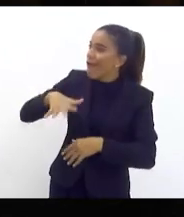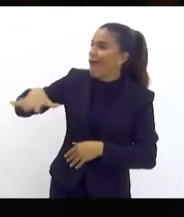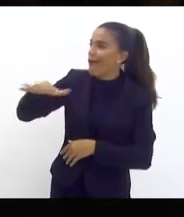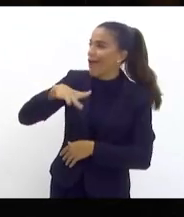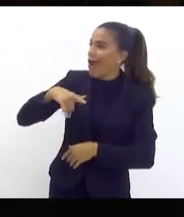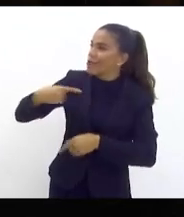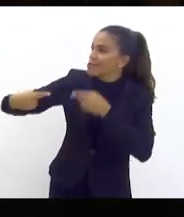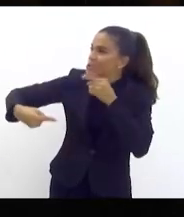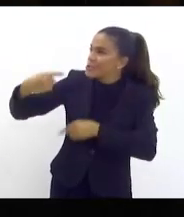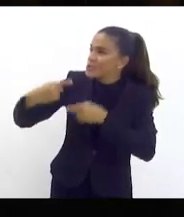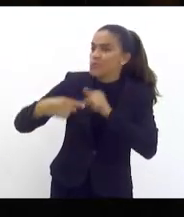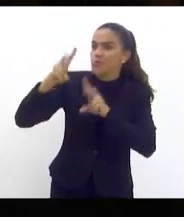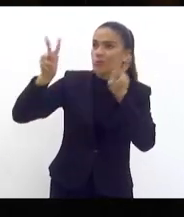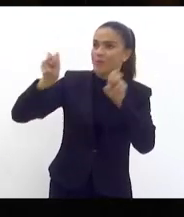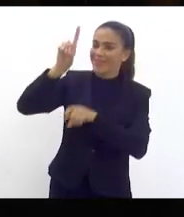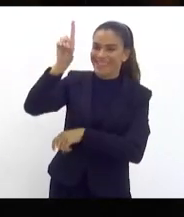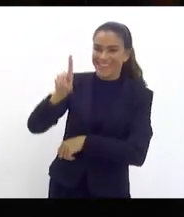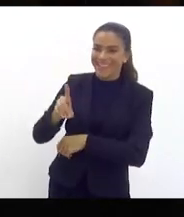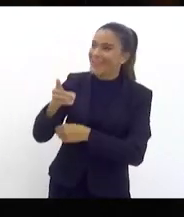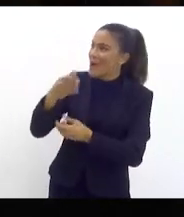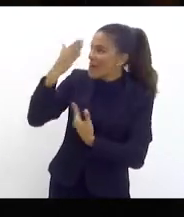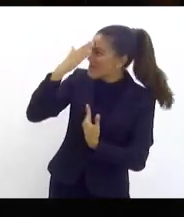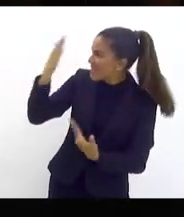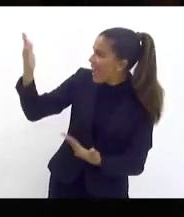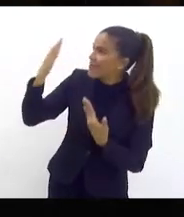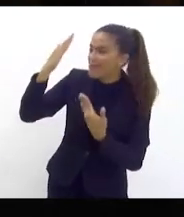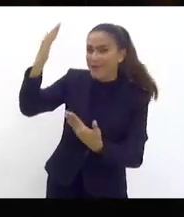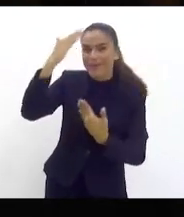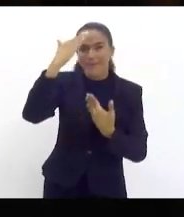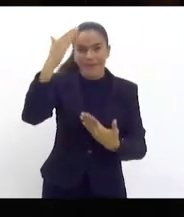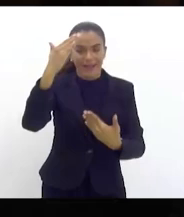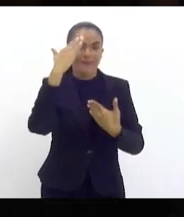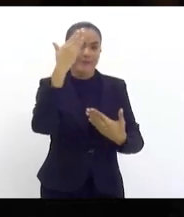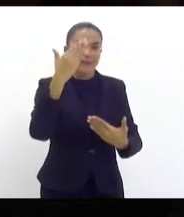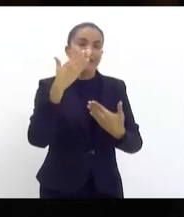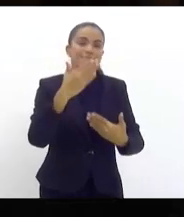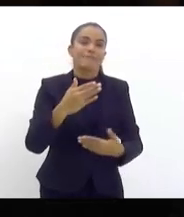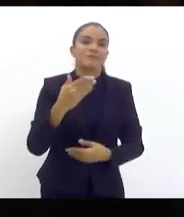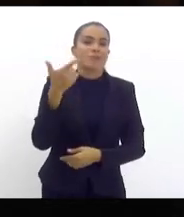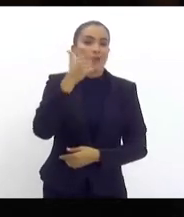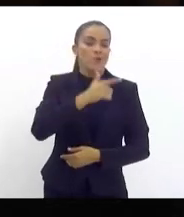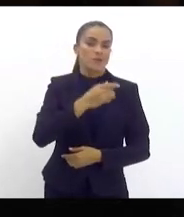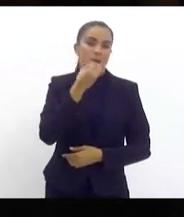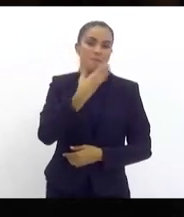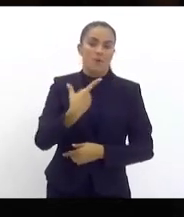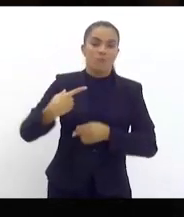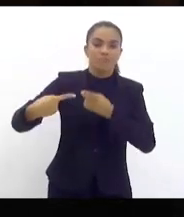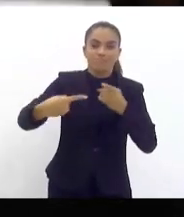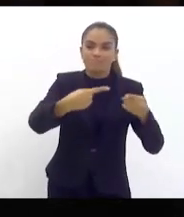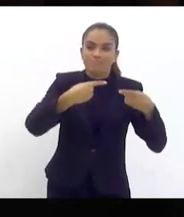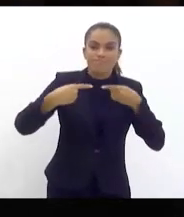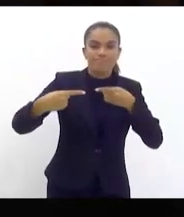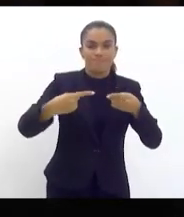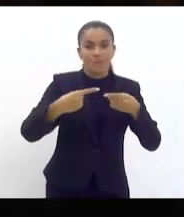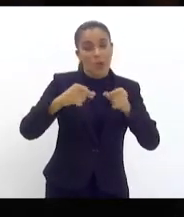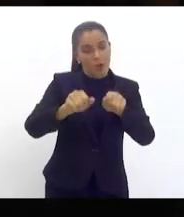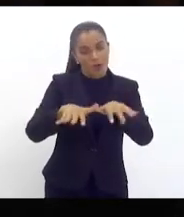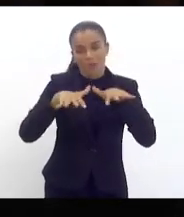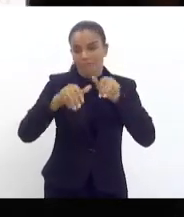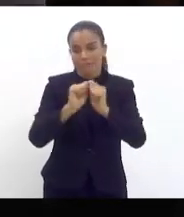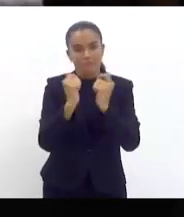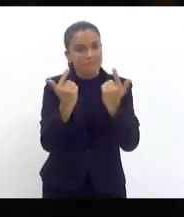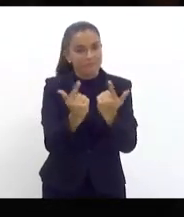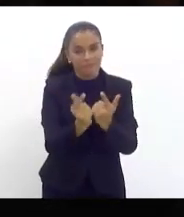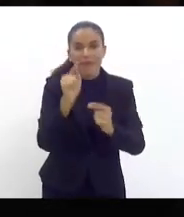também direitos. Então, senhor presidente, muito obrigada, que a gente possa conseguir um bom termo. E é óbvio, o plenário da Assembleia